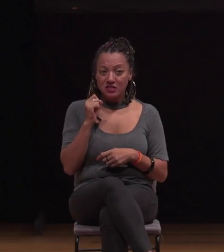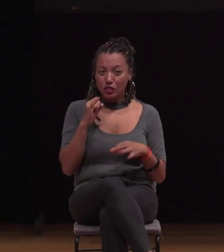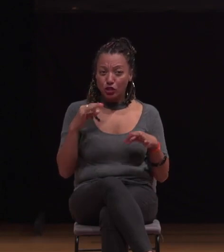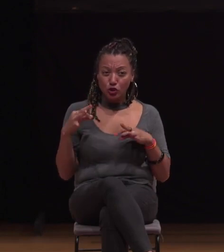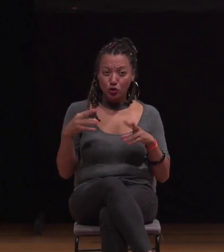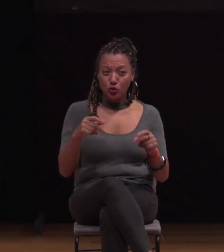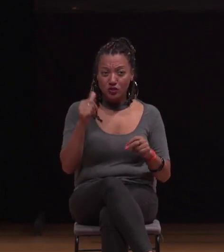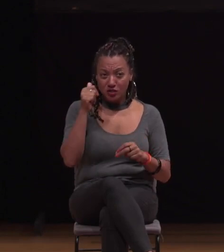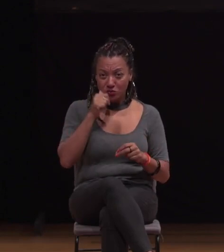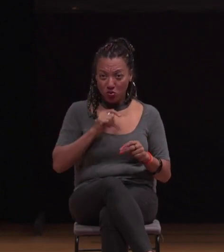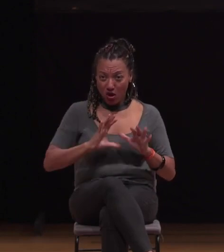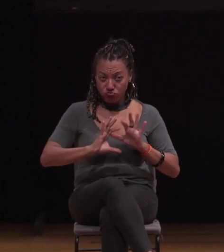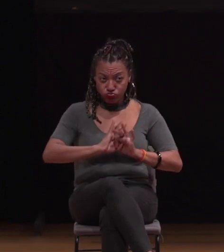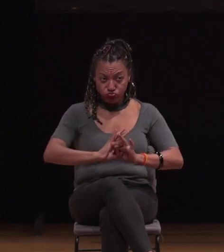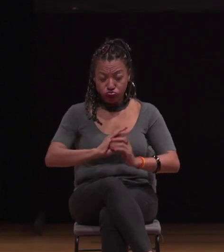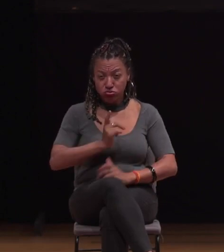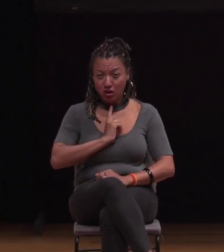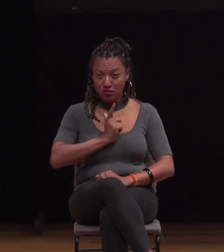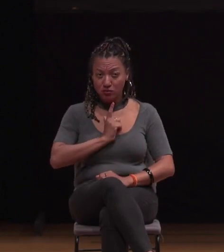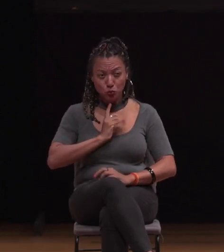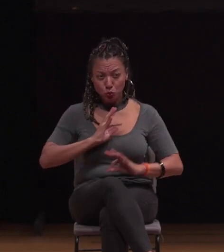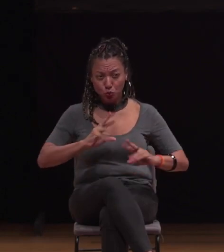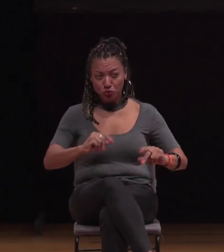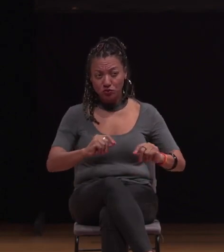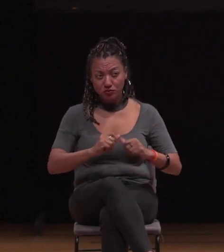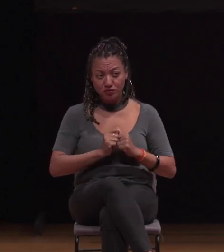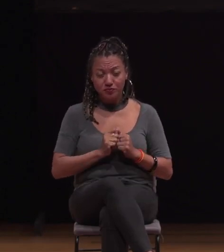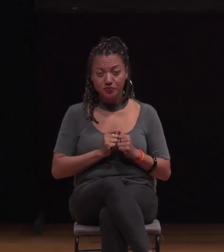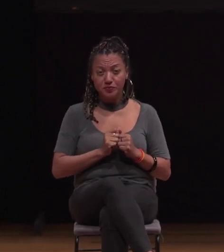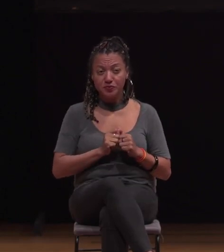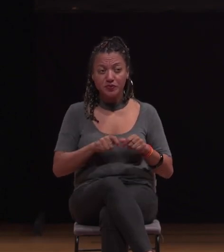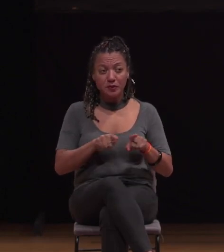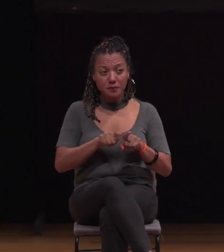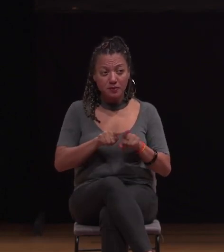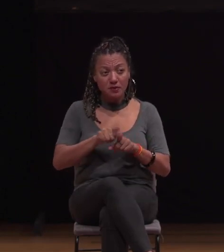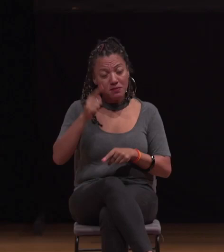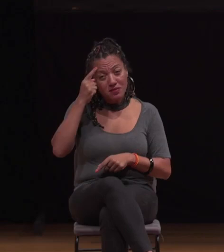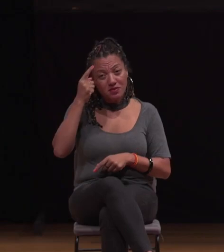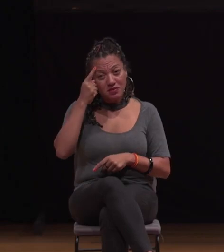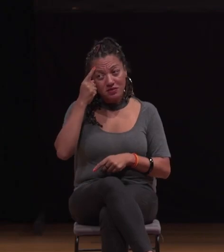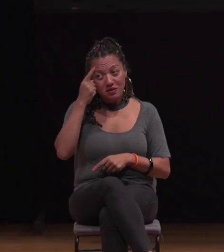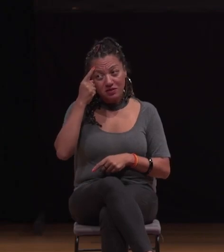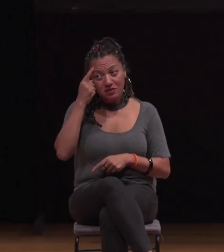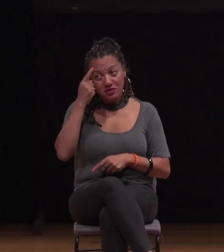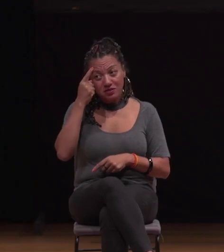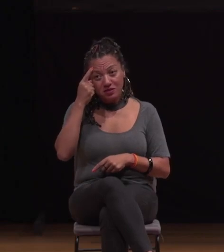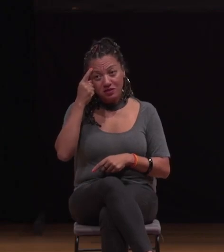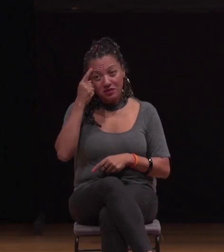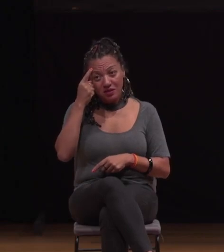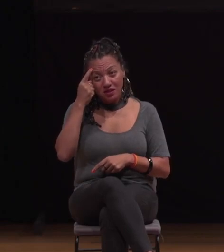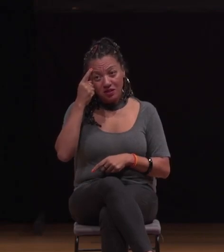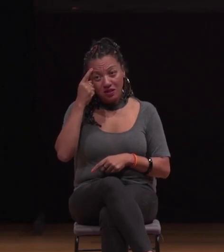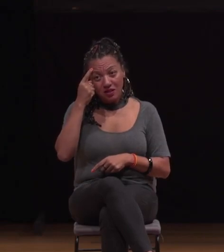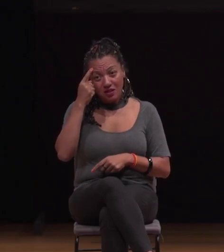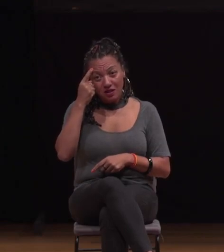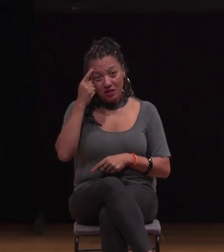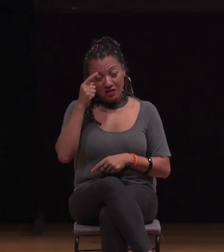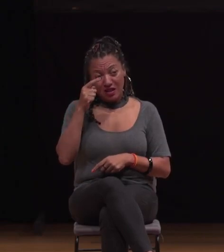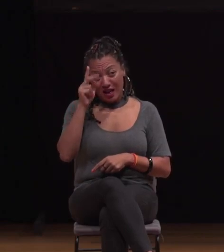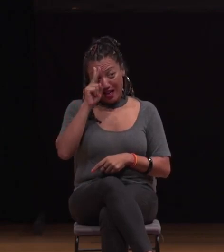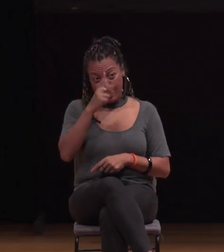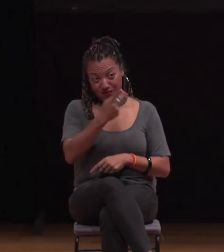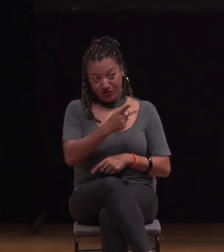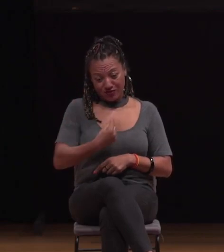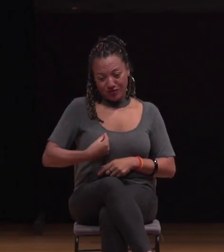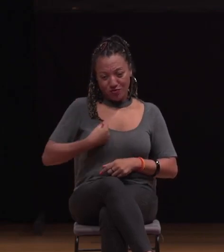todas as mulheres e pensando nessas coisas todas, e a gente achar que a gente está promovendo um apagamento simbólico e material dela, da